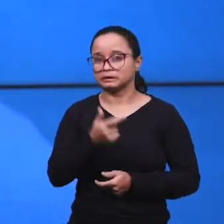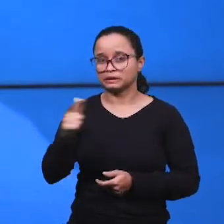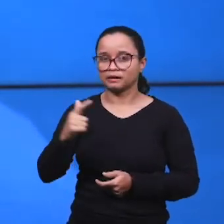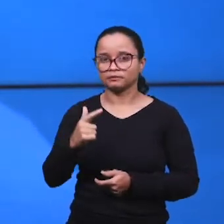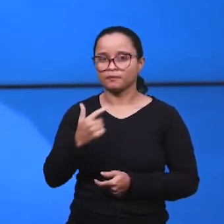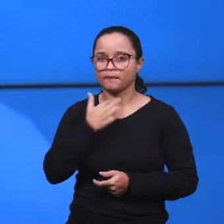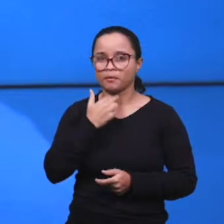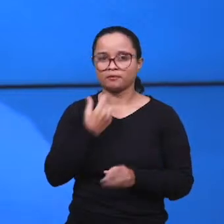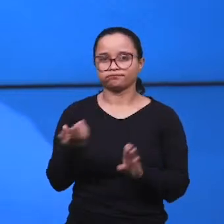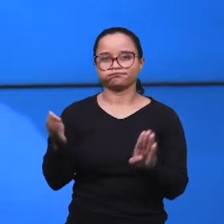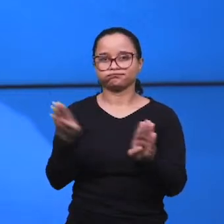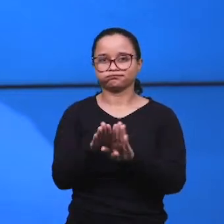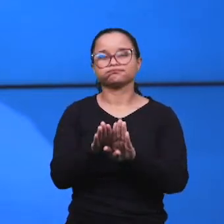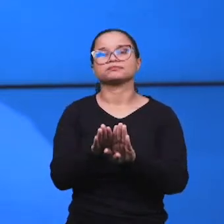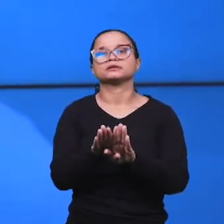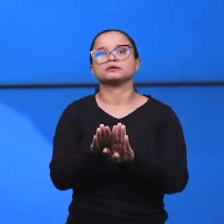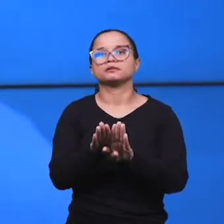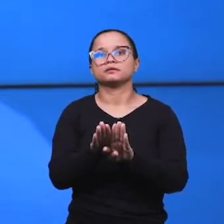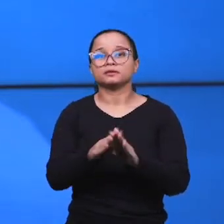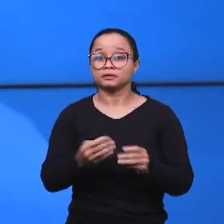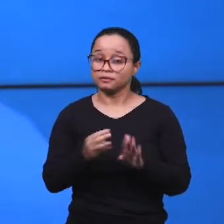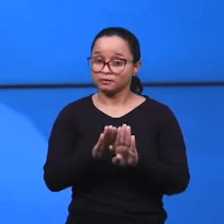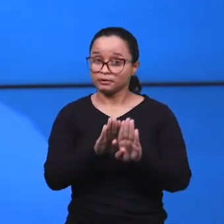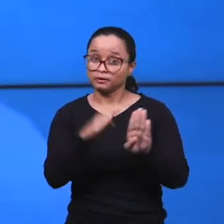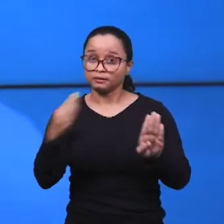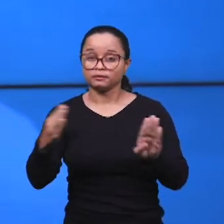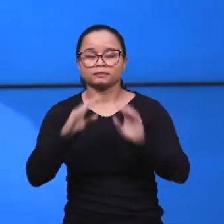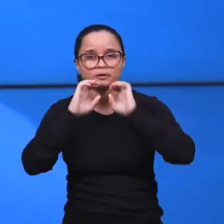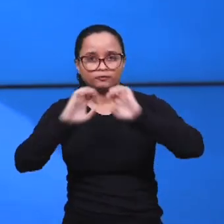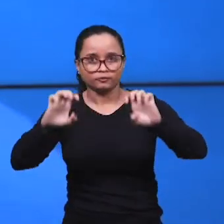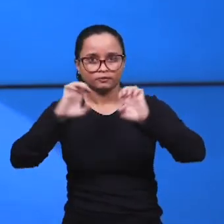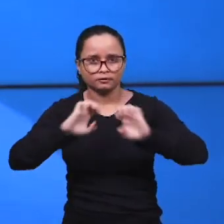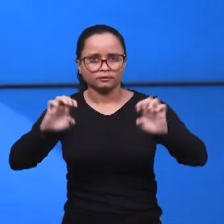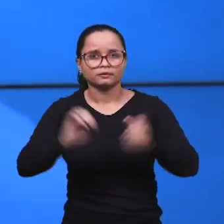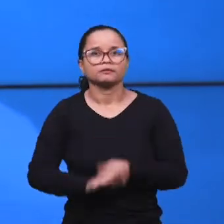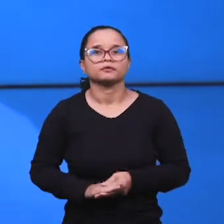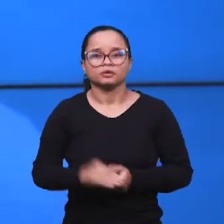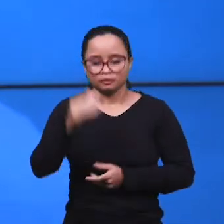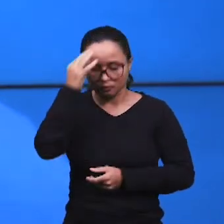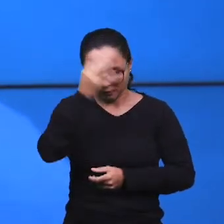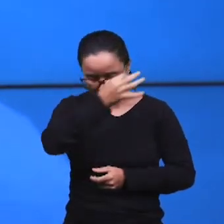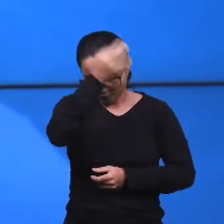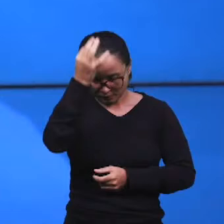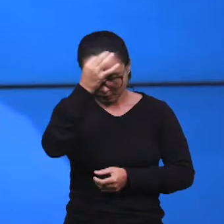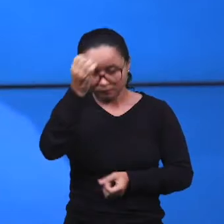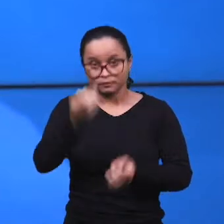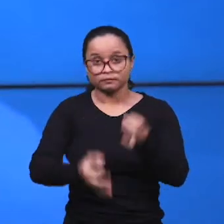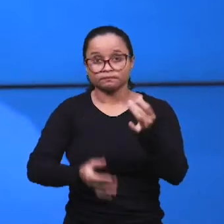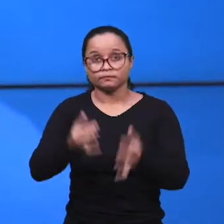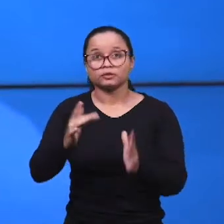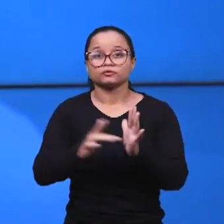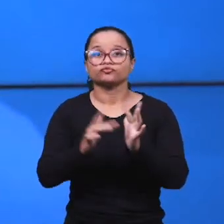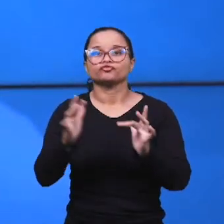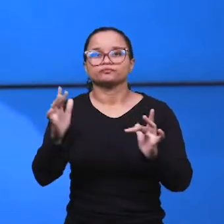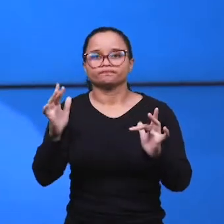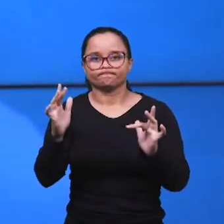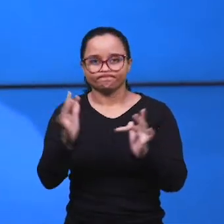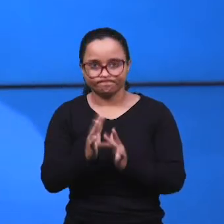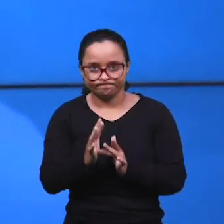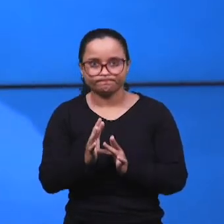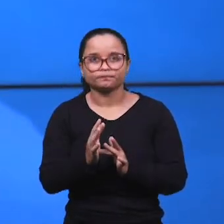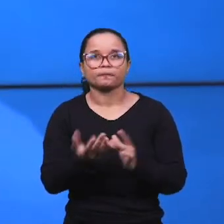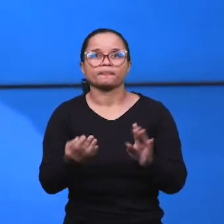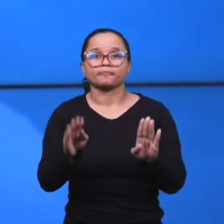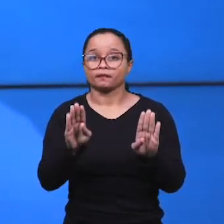pode fechar. Então abriu uma porta, a porta da evangelização, a porta do derramamento do Espírito Santo. Jesus é essa porta e por